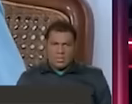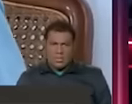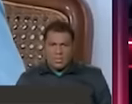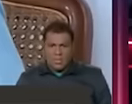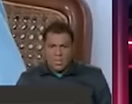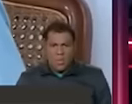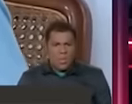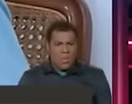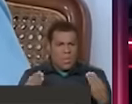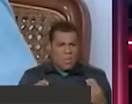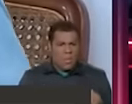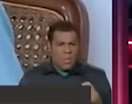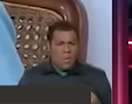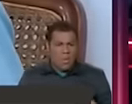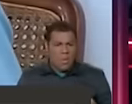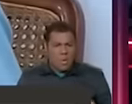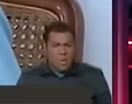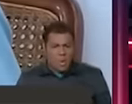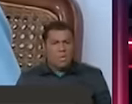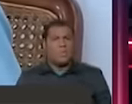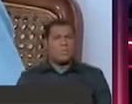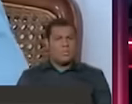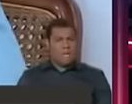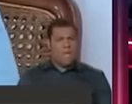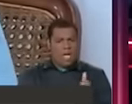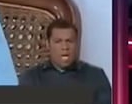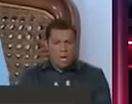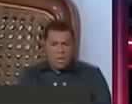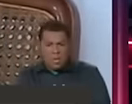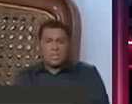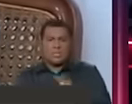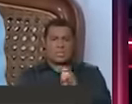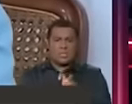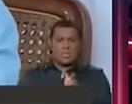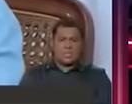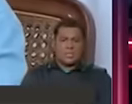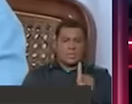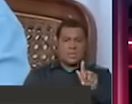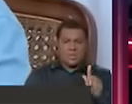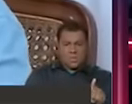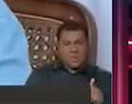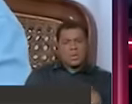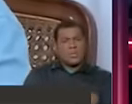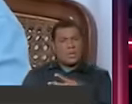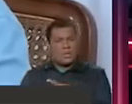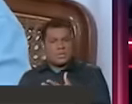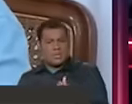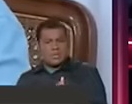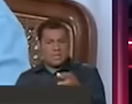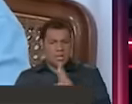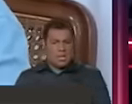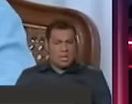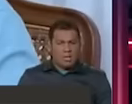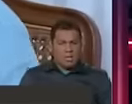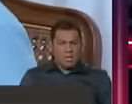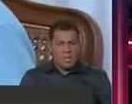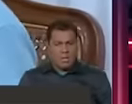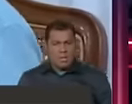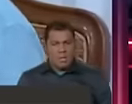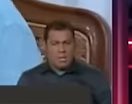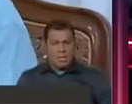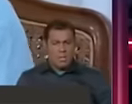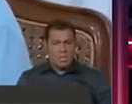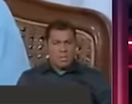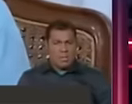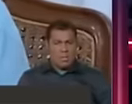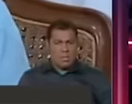ser D um preço ex orbitante e vamos inclusive financiar áreas de outros estados produtiva de